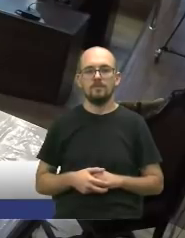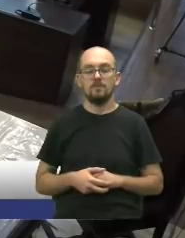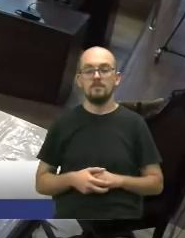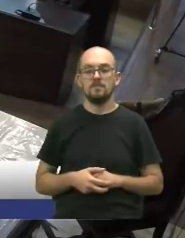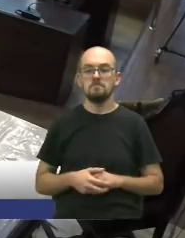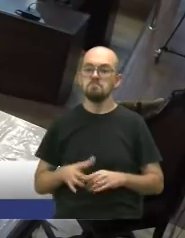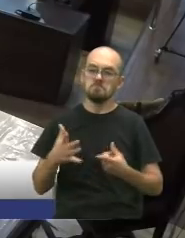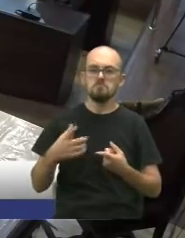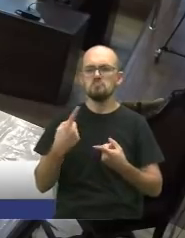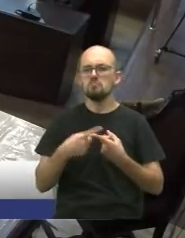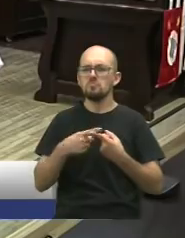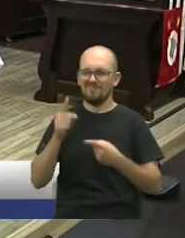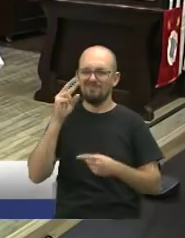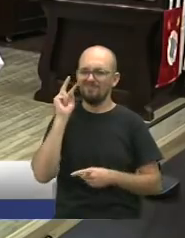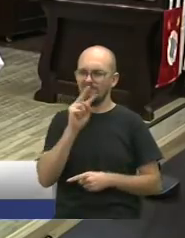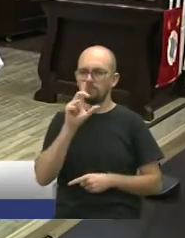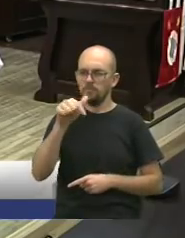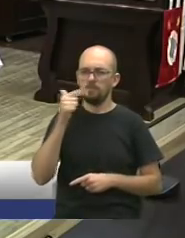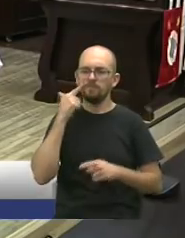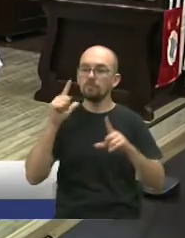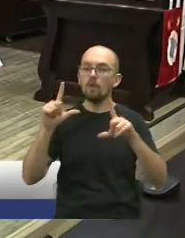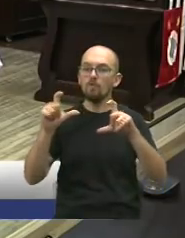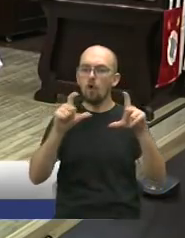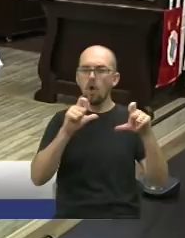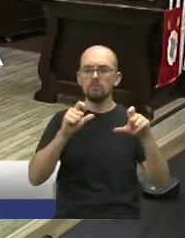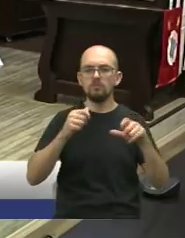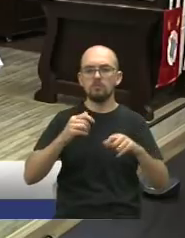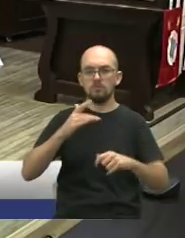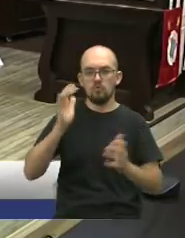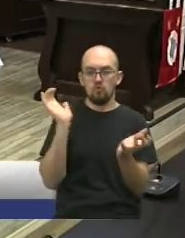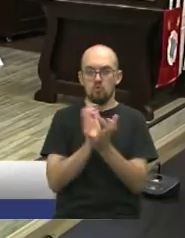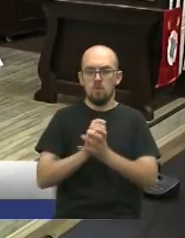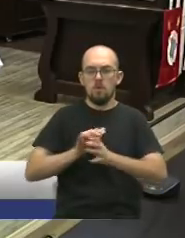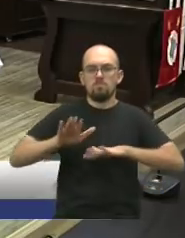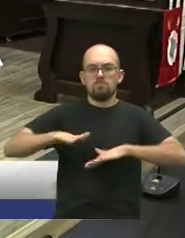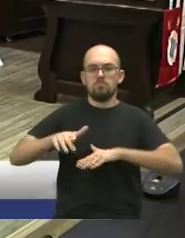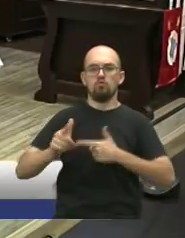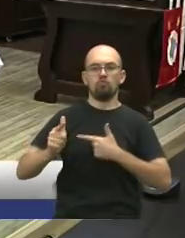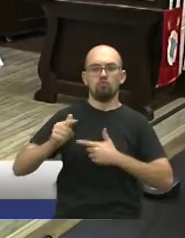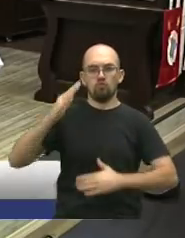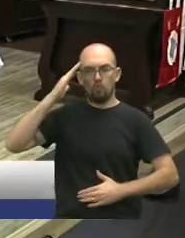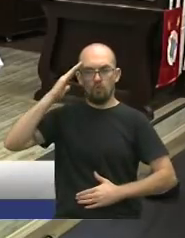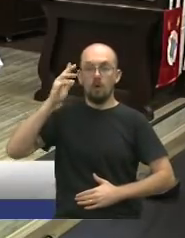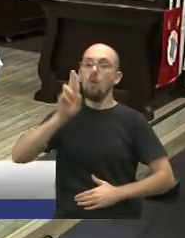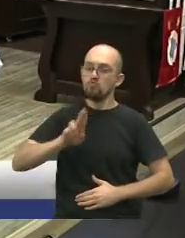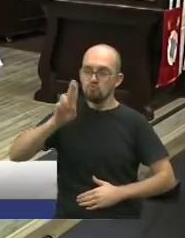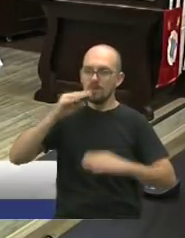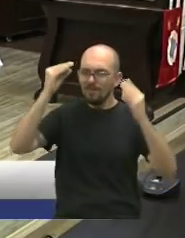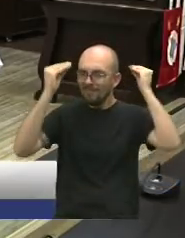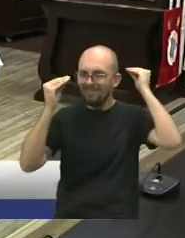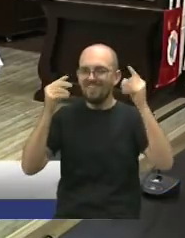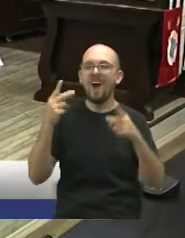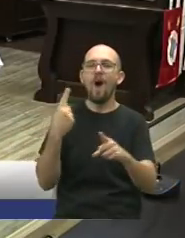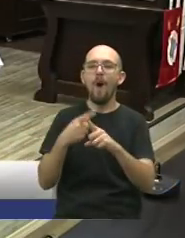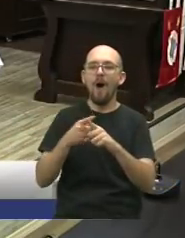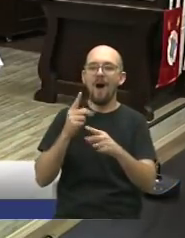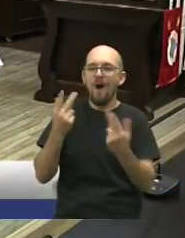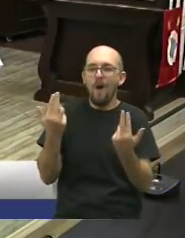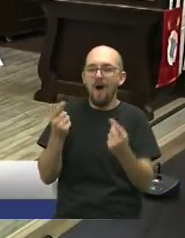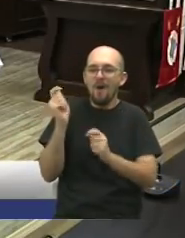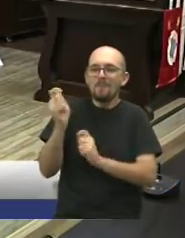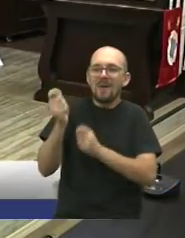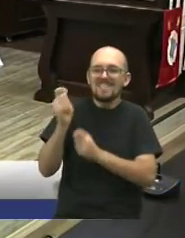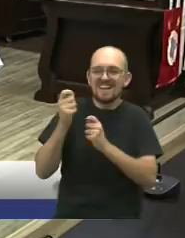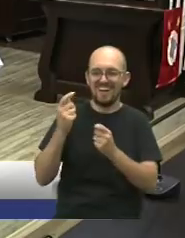Porque vocês podem ver as fotos aqui depois que soldados usavam esse chapeuzinho cata-ovo, como quem vai pescar no Mato Grosso. Vocês podem ver aqui